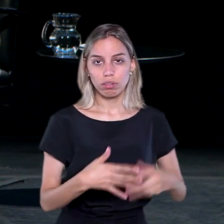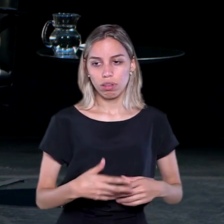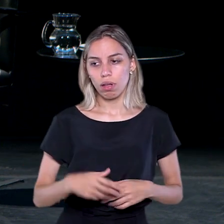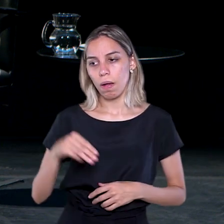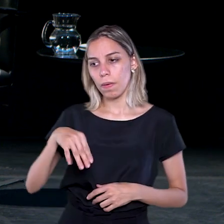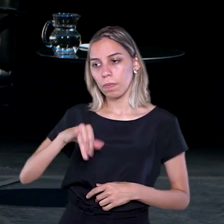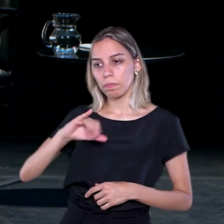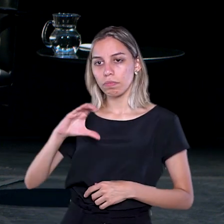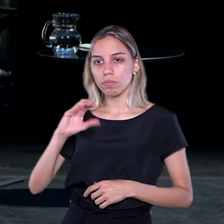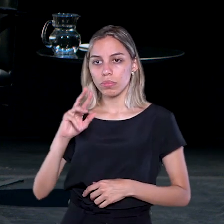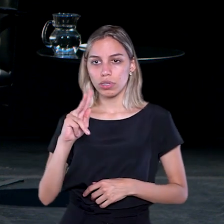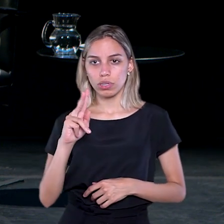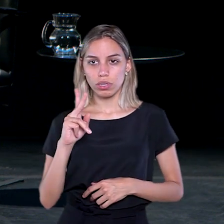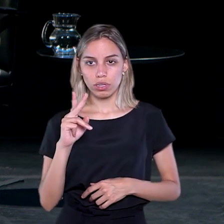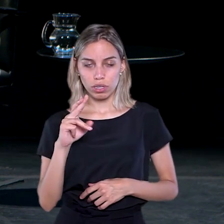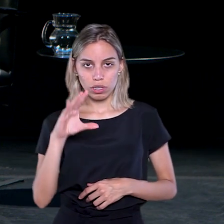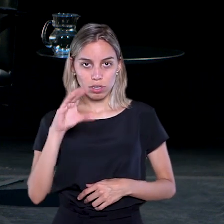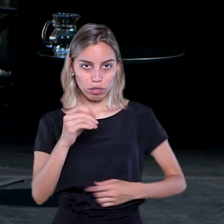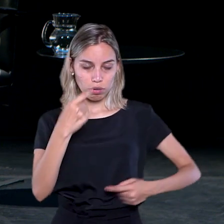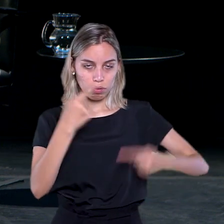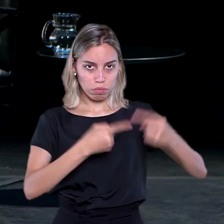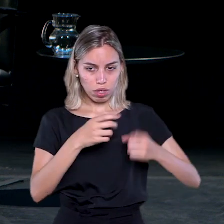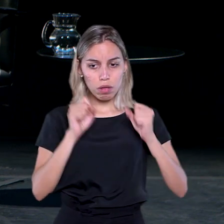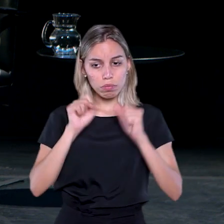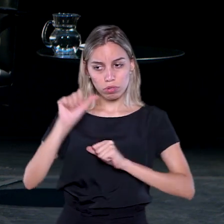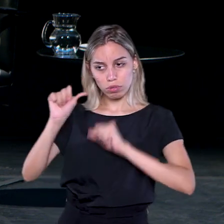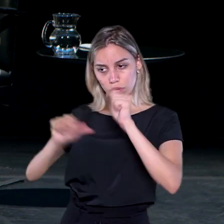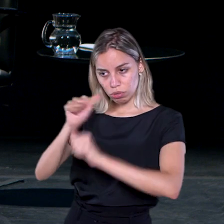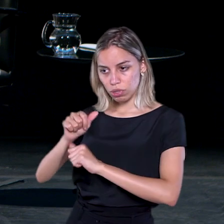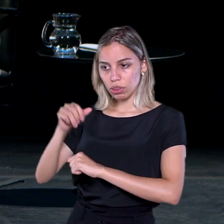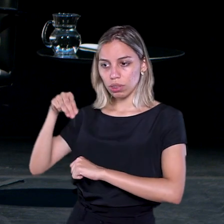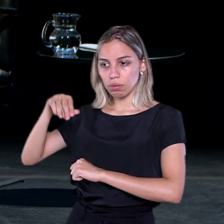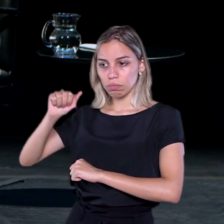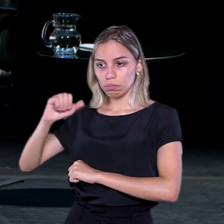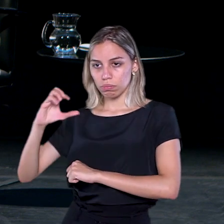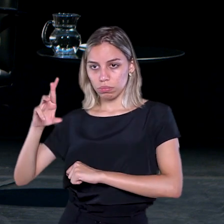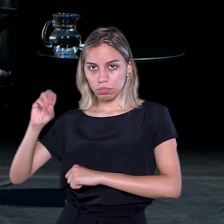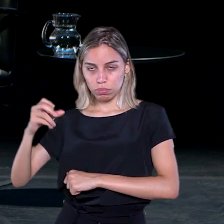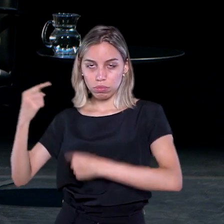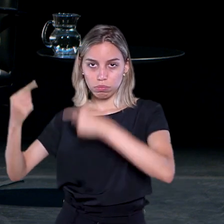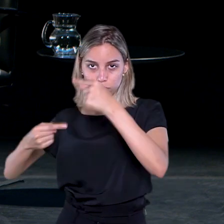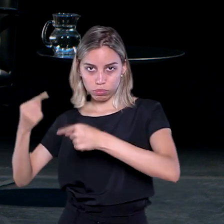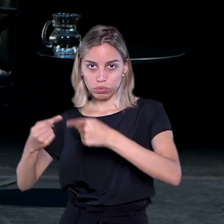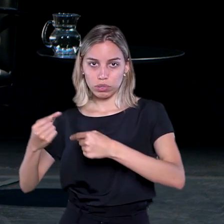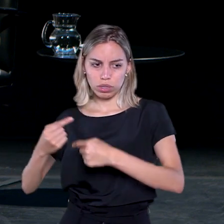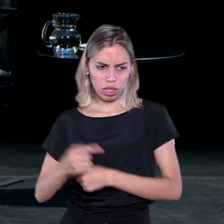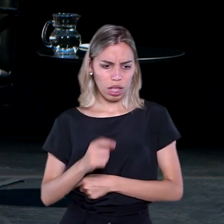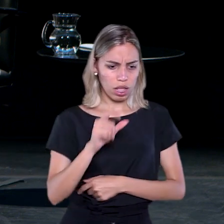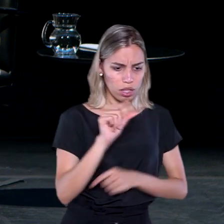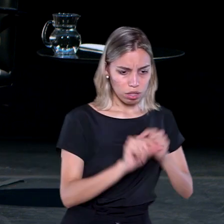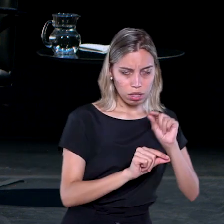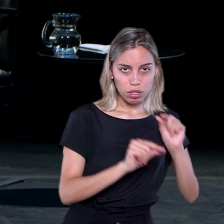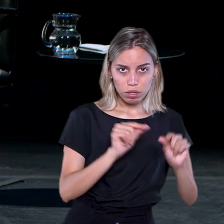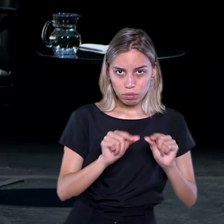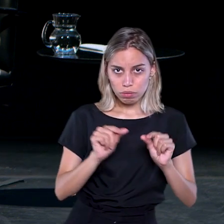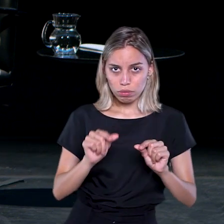dizer que o corpo de uma mulher negra no espaço de poder, Afonso, essa presença por si só já é